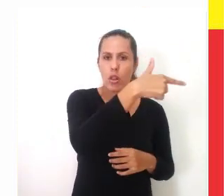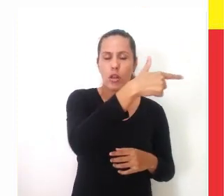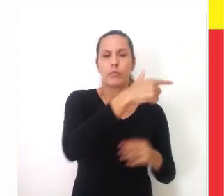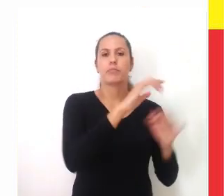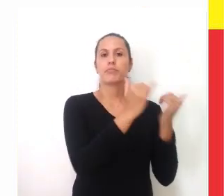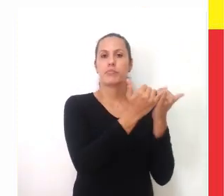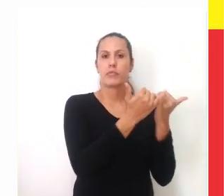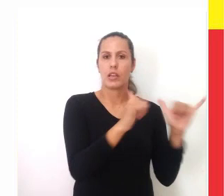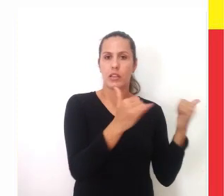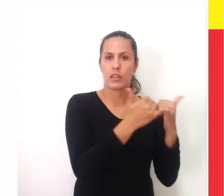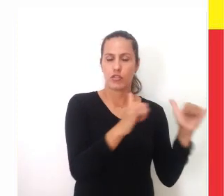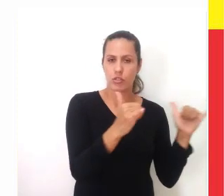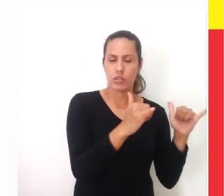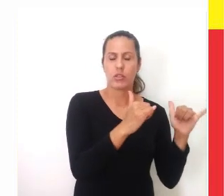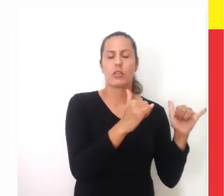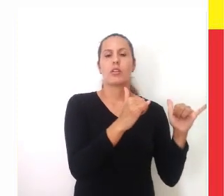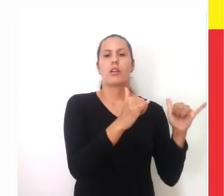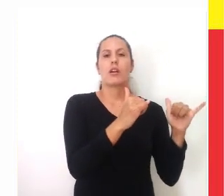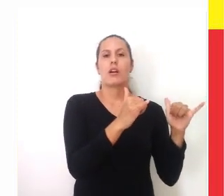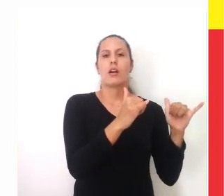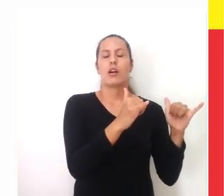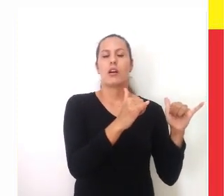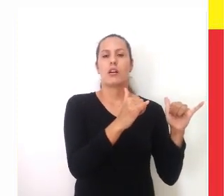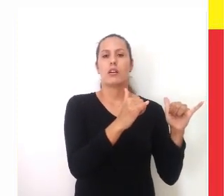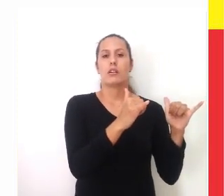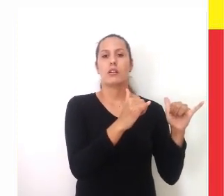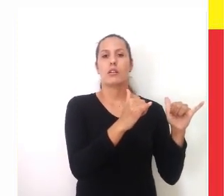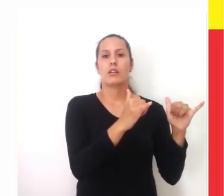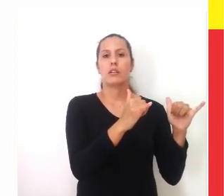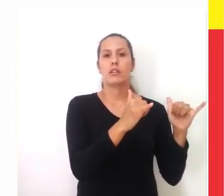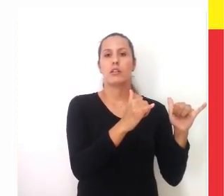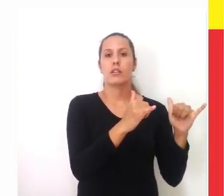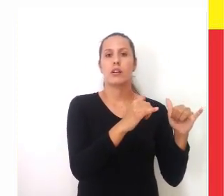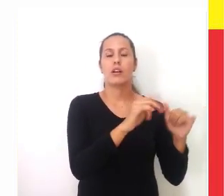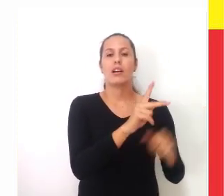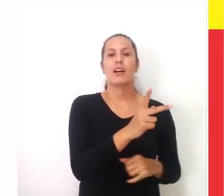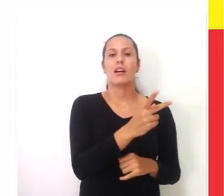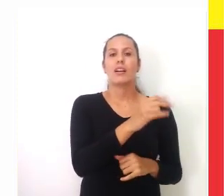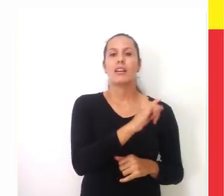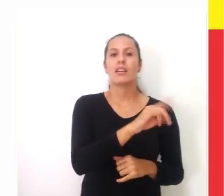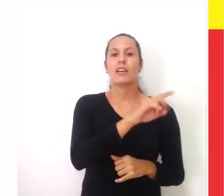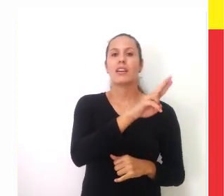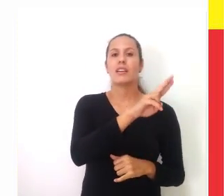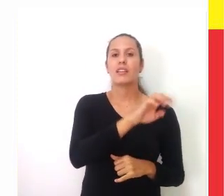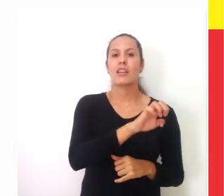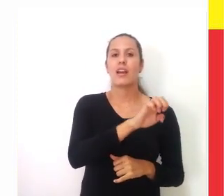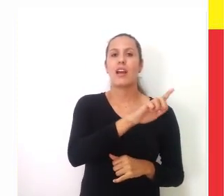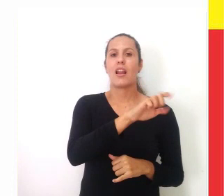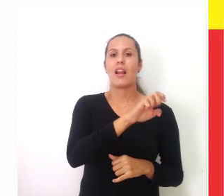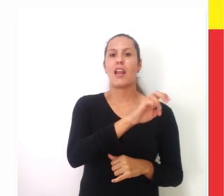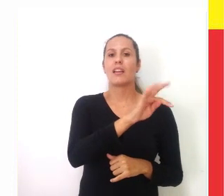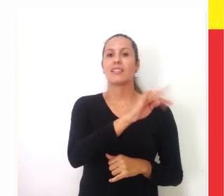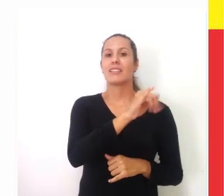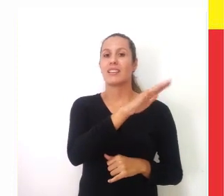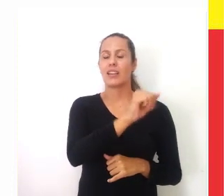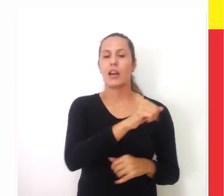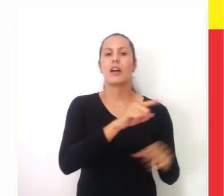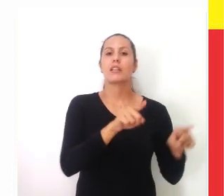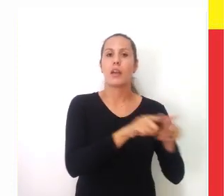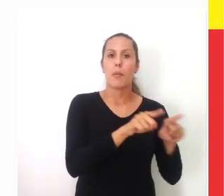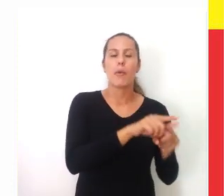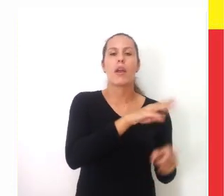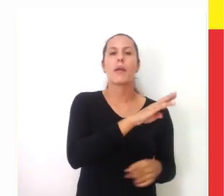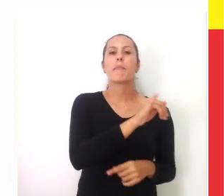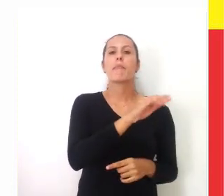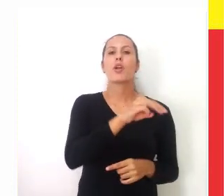a gente tem uma nova que cai muito no Enem, que é chamada de energia biomassa,